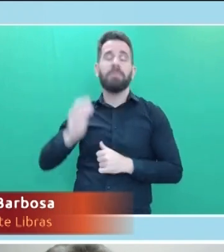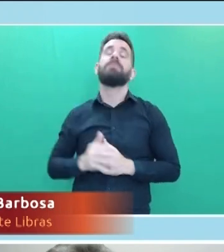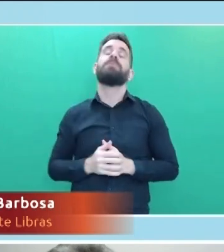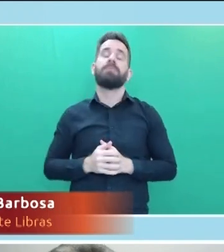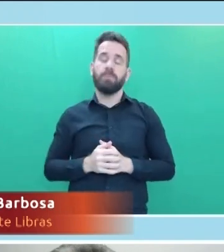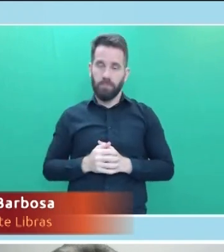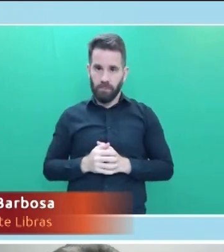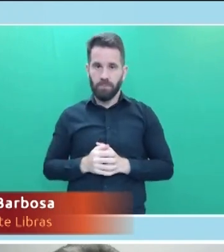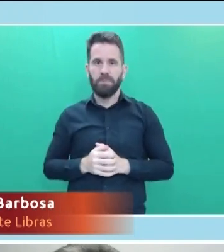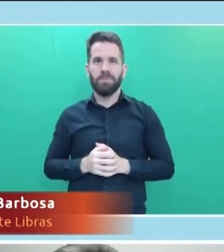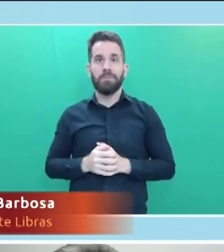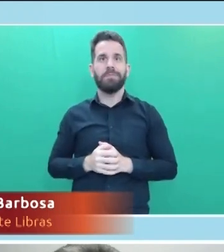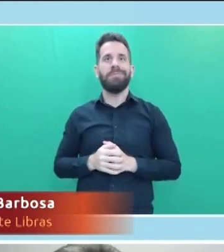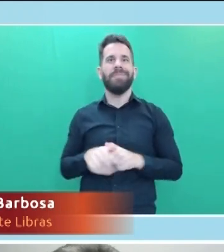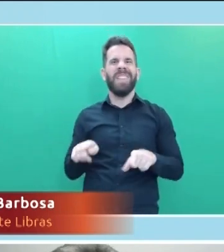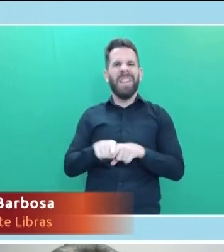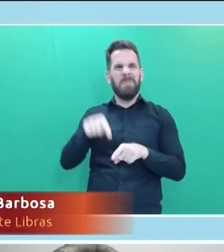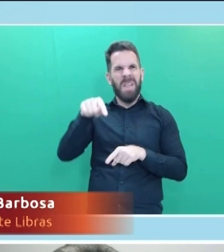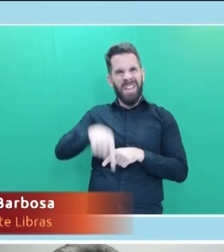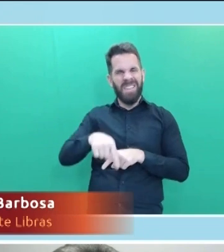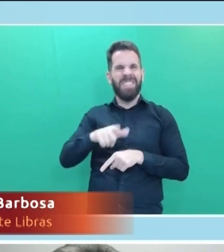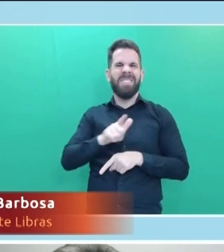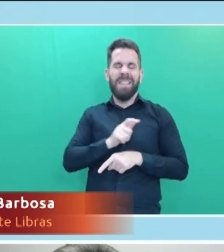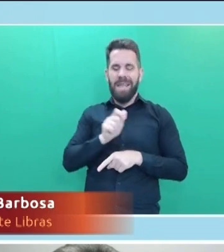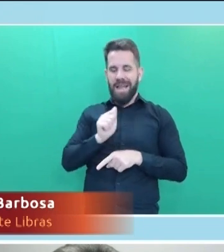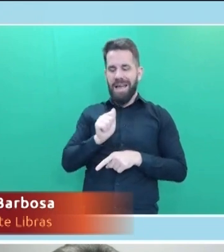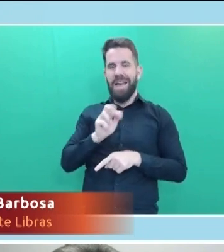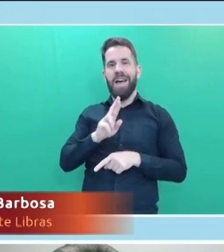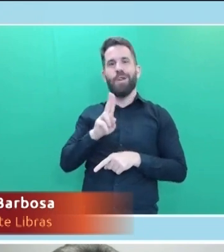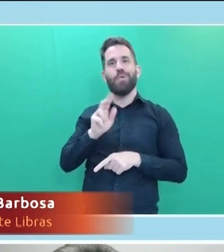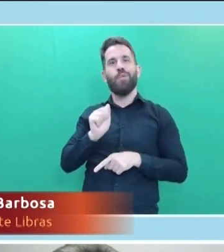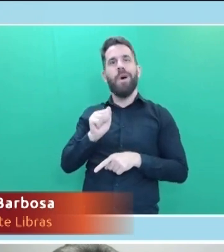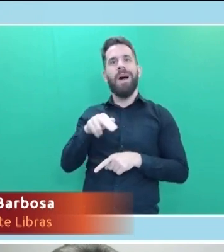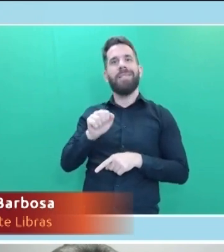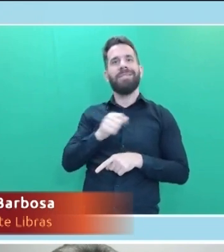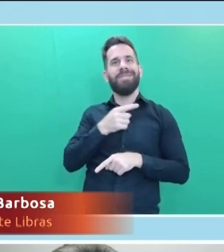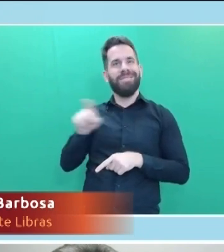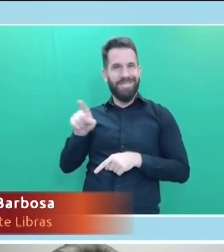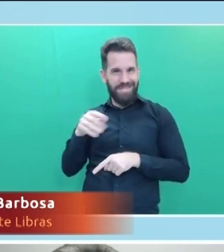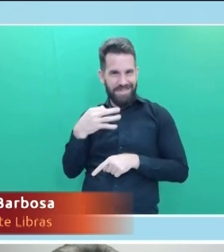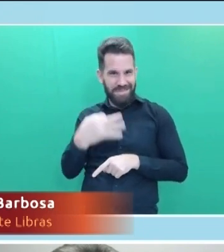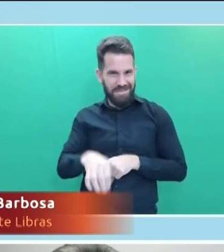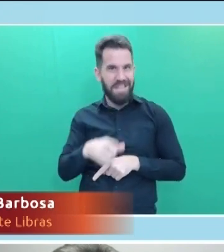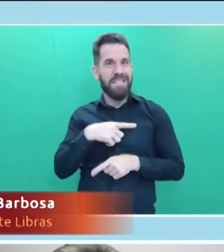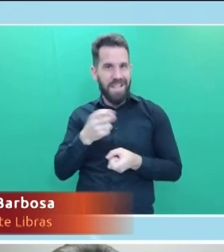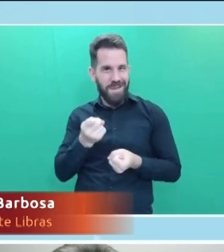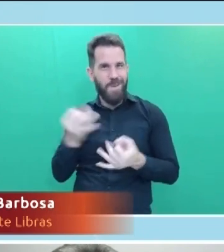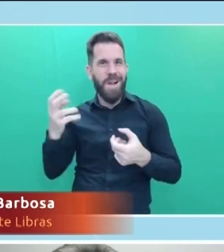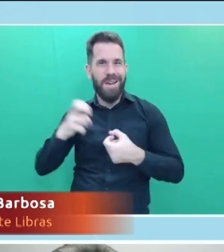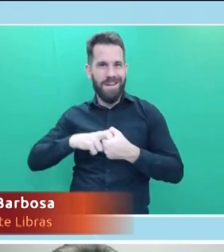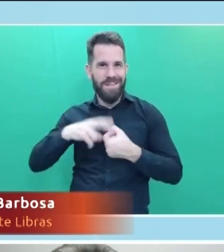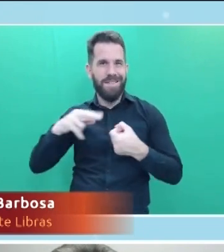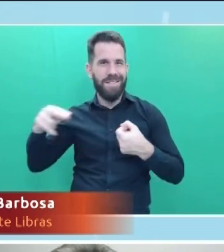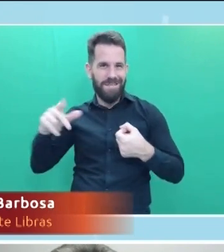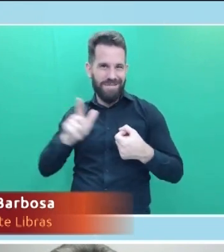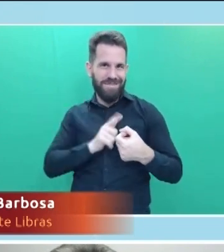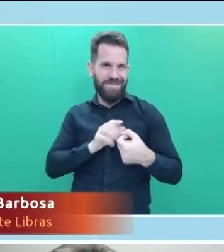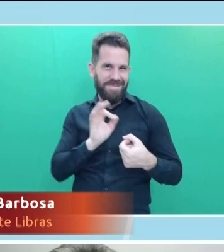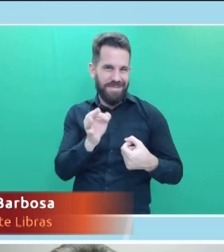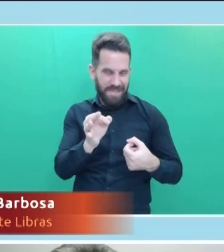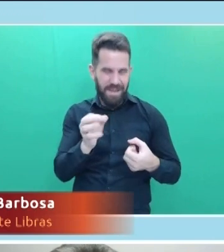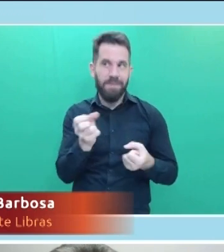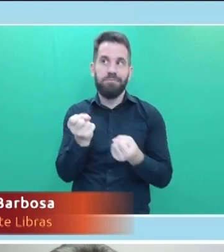em Aruanã, né? Uma população Carajá bem significativa. Daqui a pouco eu vou continuar falando um pouco mais sobre esses dados do IBGE, sobre o